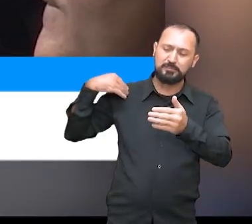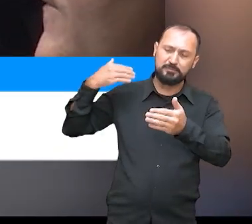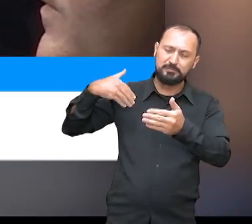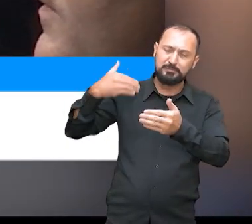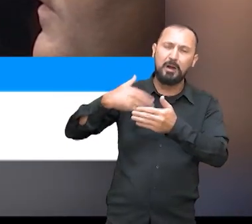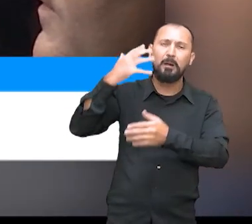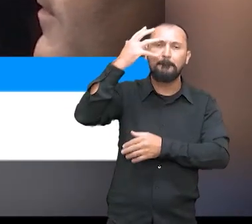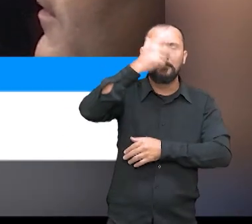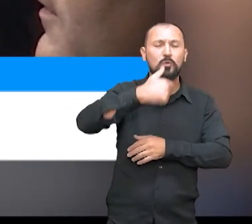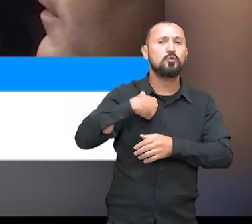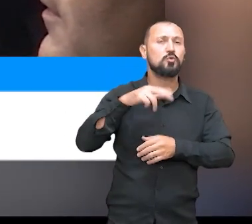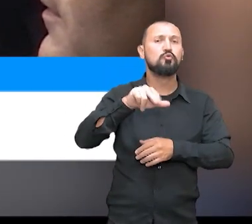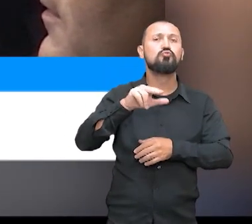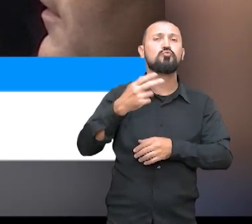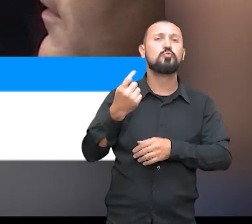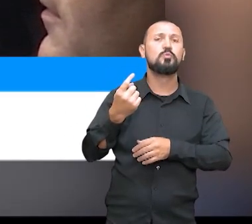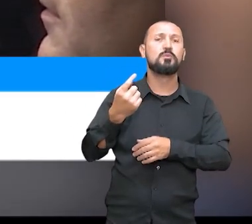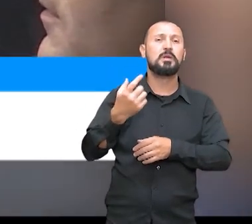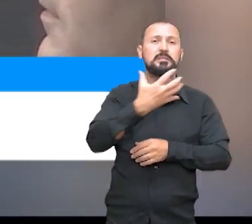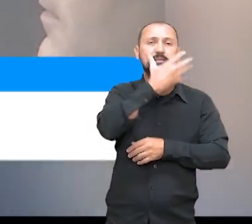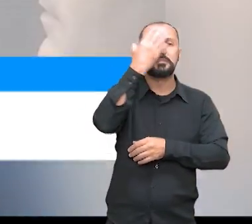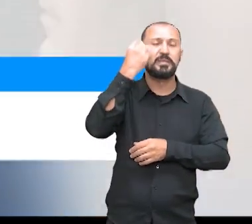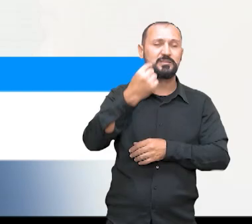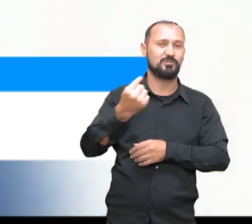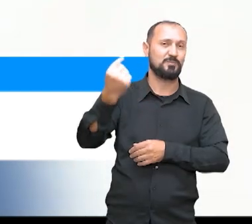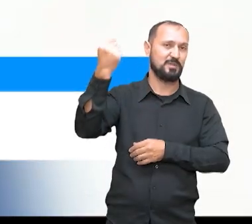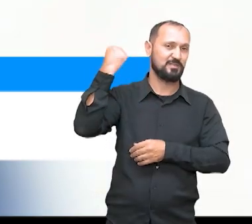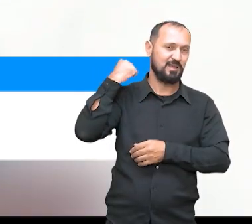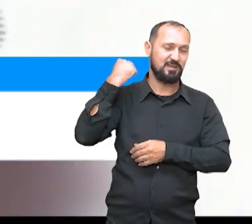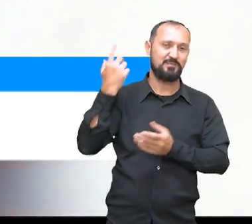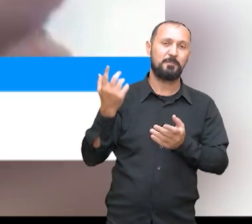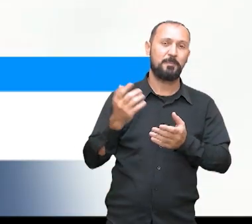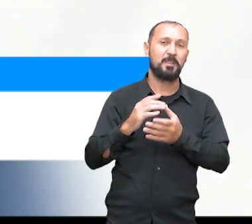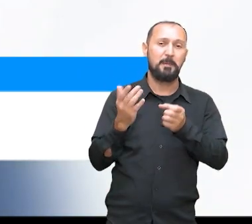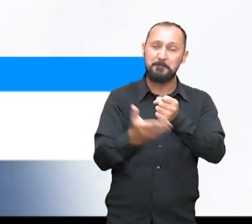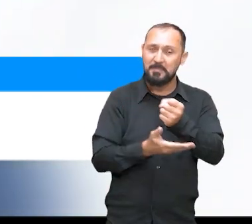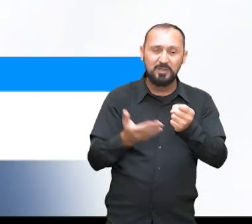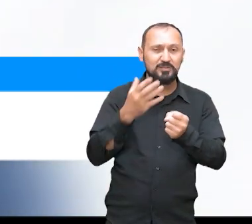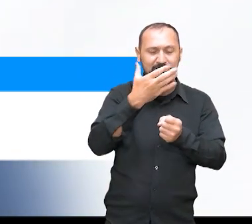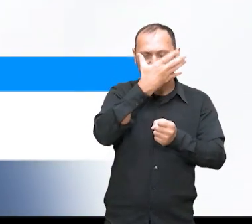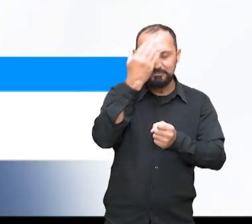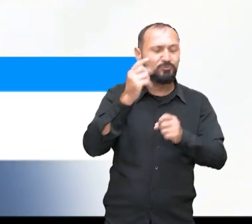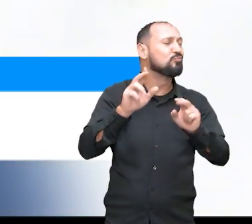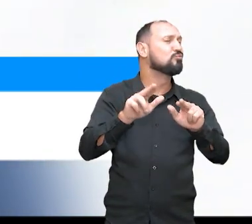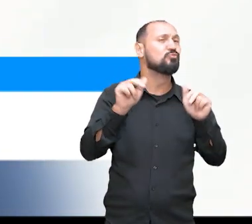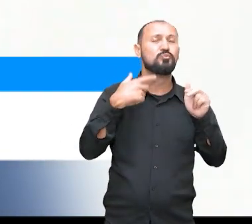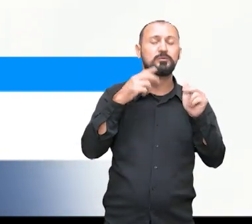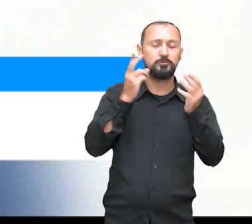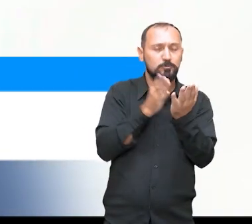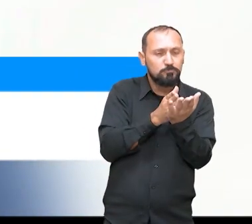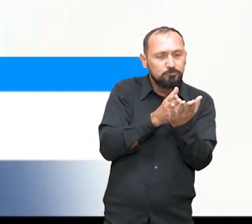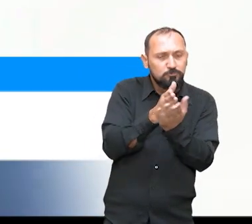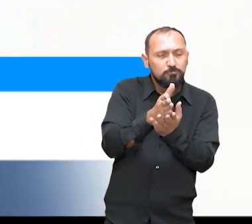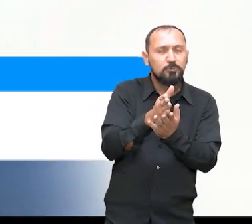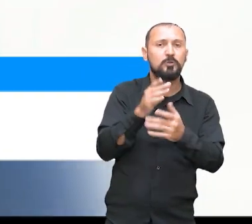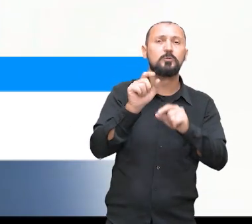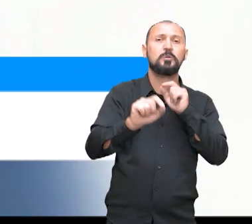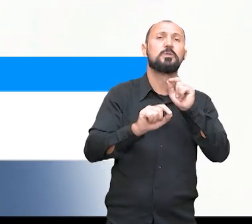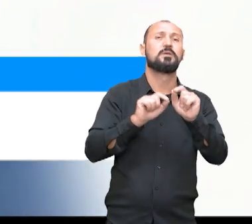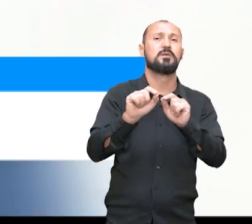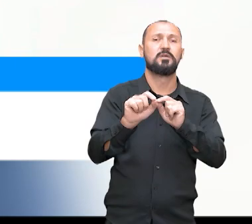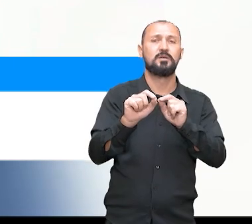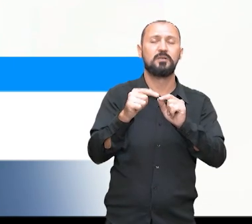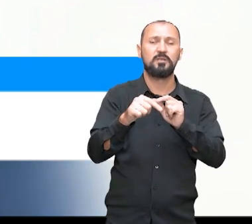nunca perdeu as suas raízes, né? Sempre teve o seu direcionamento focado